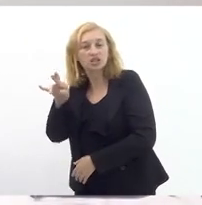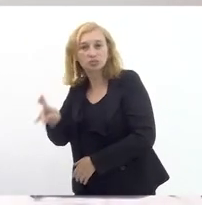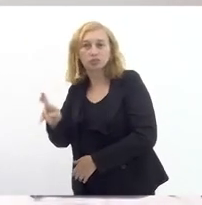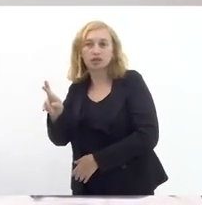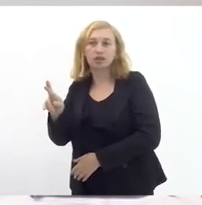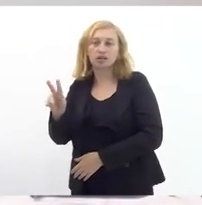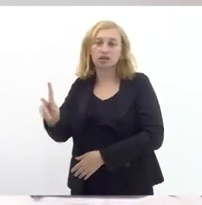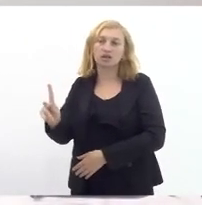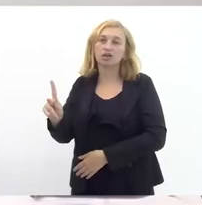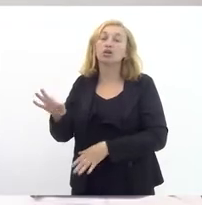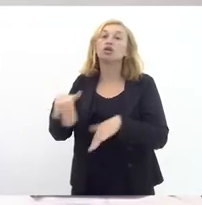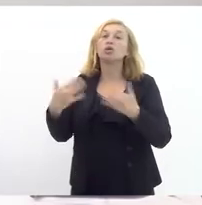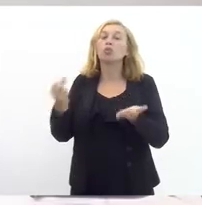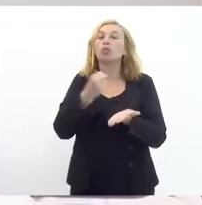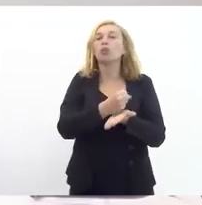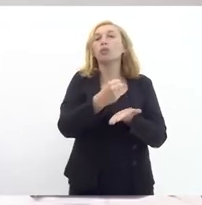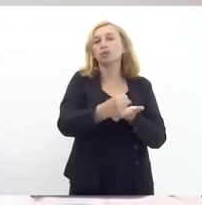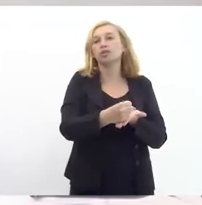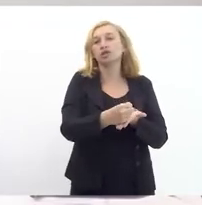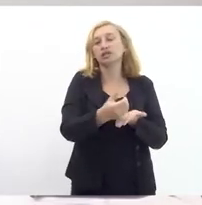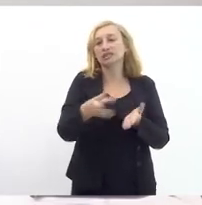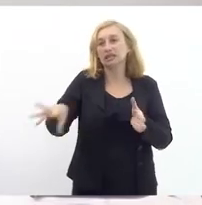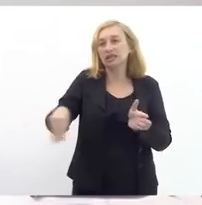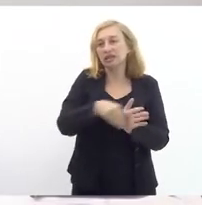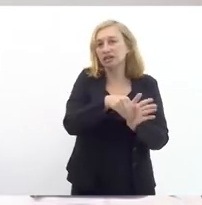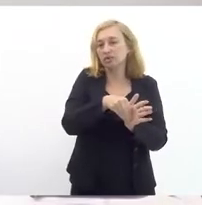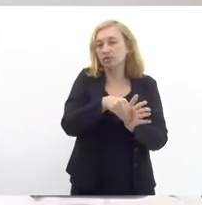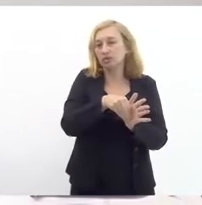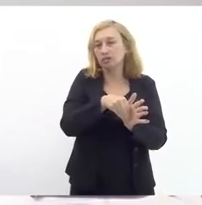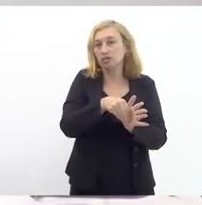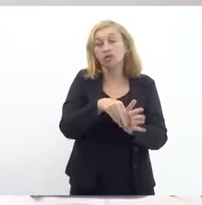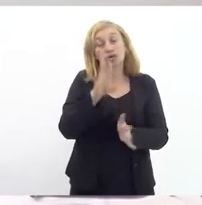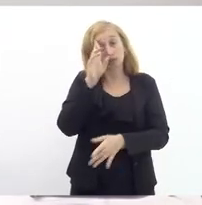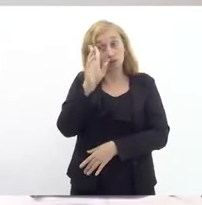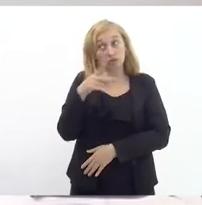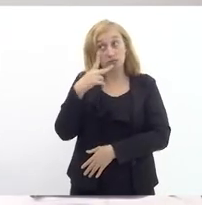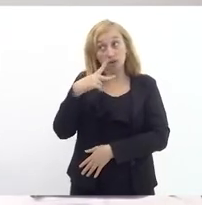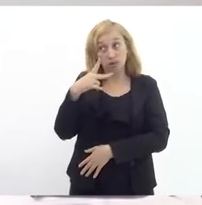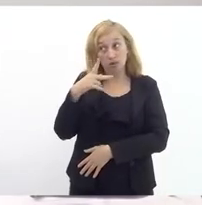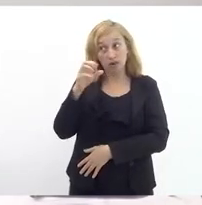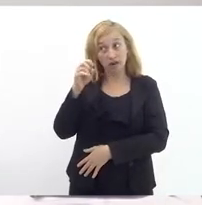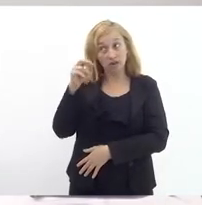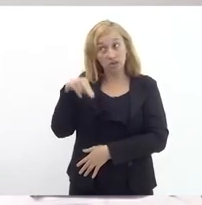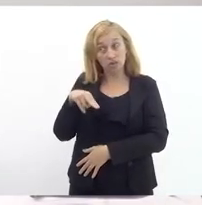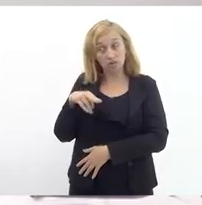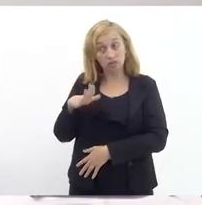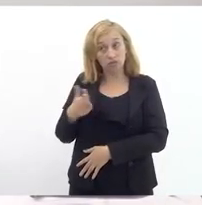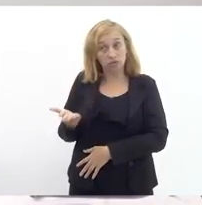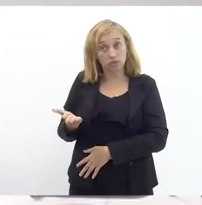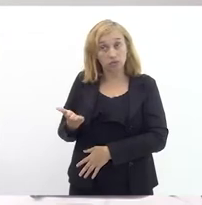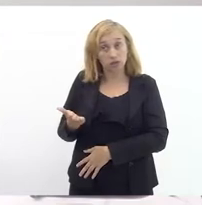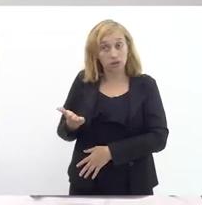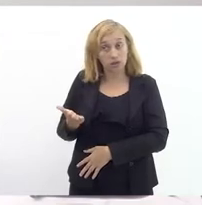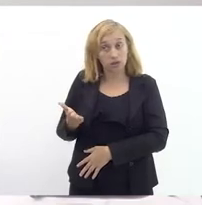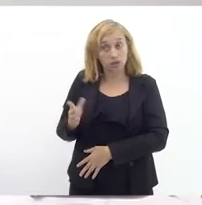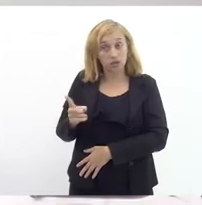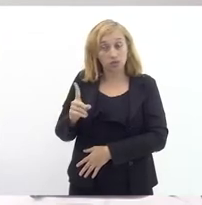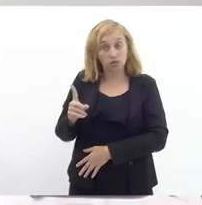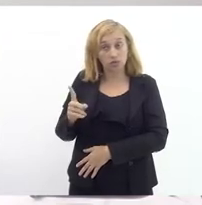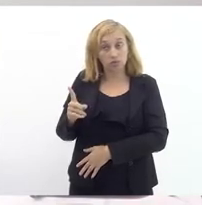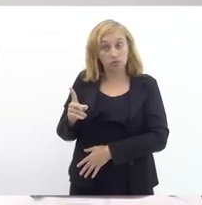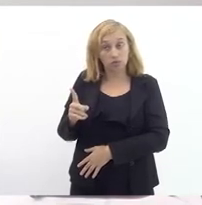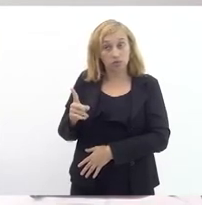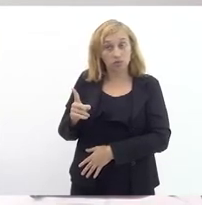em qual contrato que isso se encontra, porque o senhor falou, doutor Edipo, que isso não existia